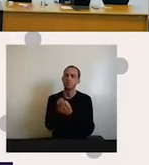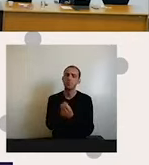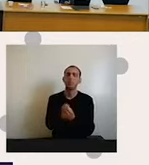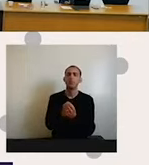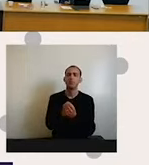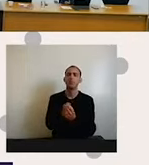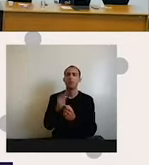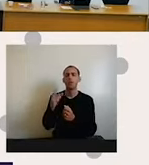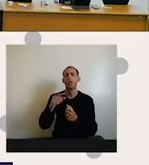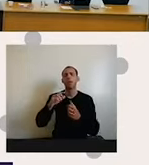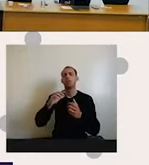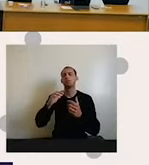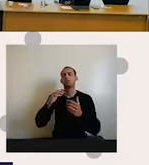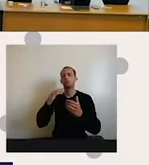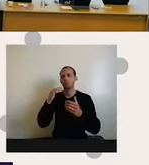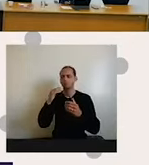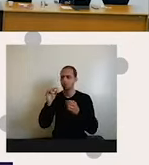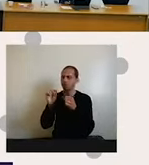possível. Há